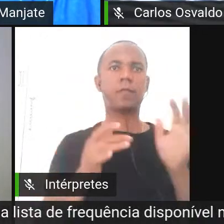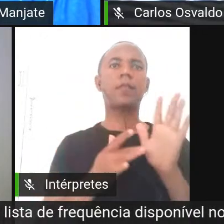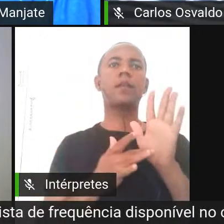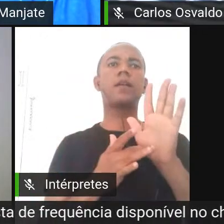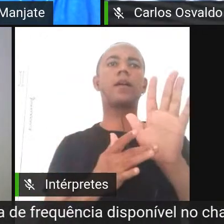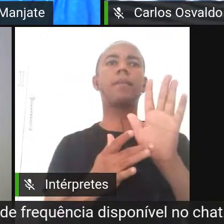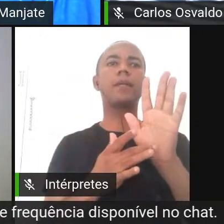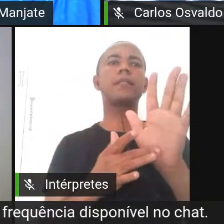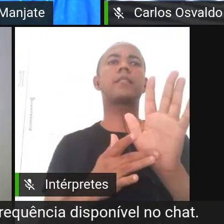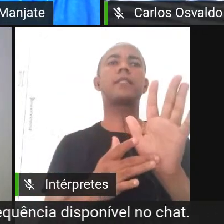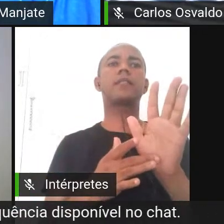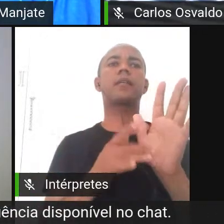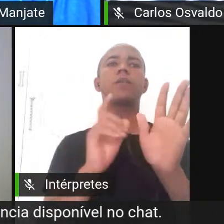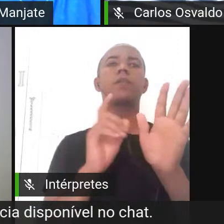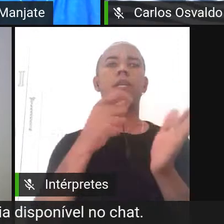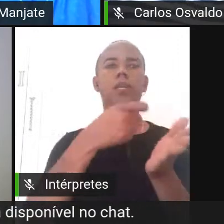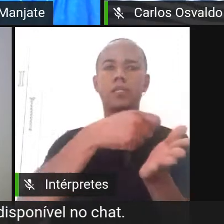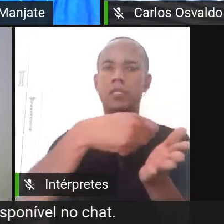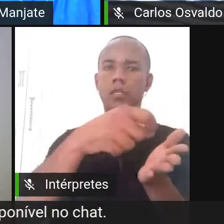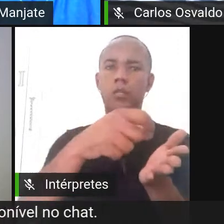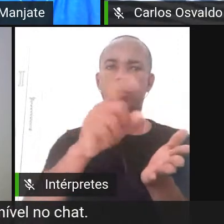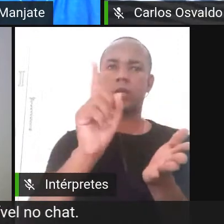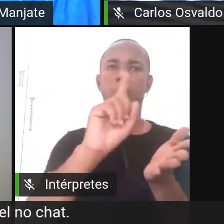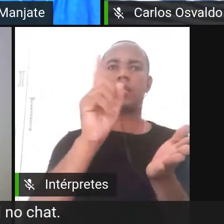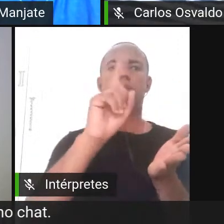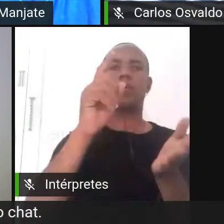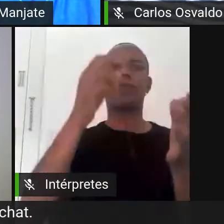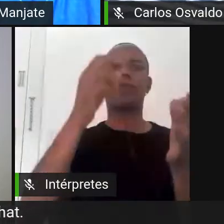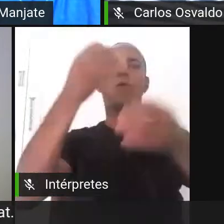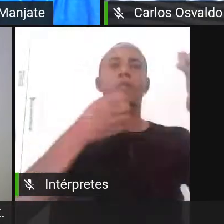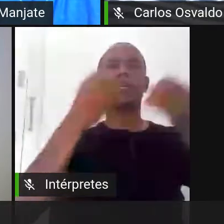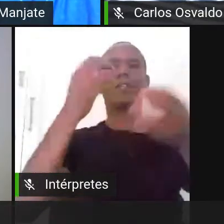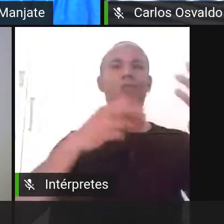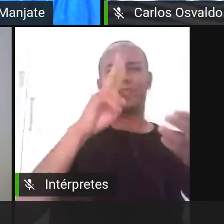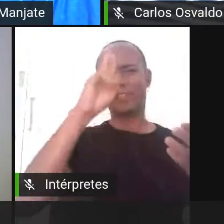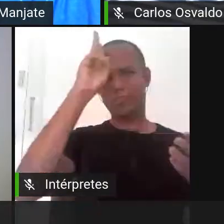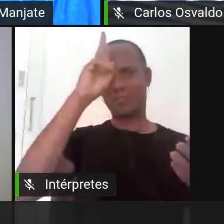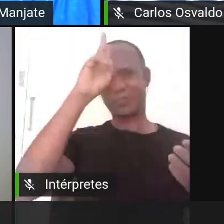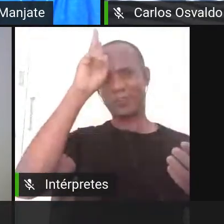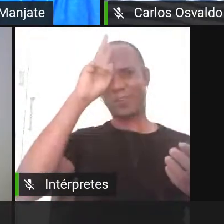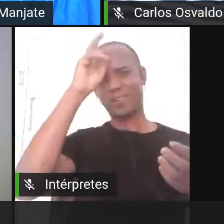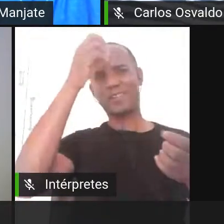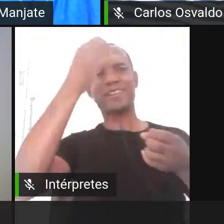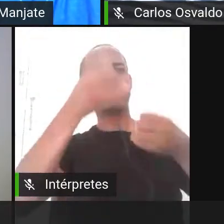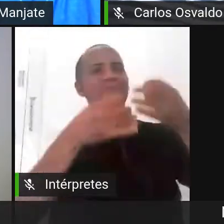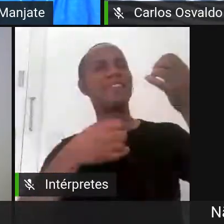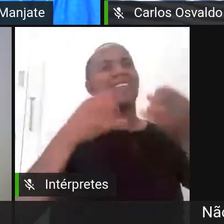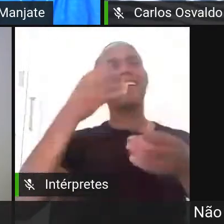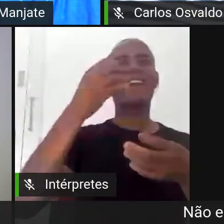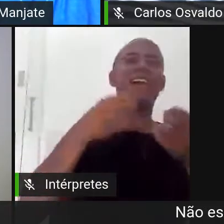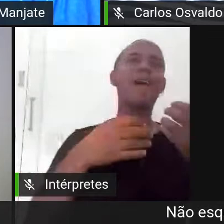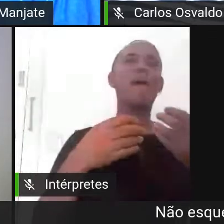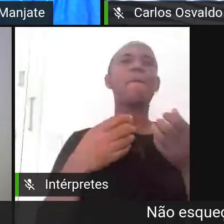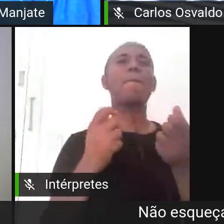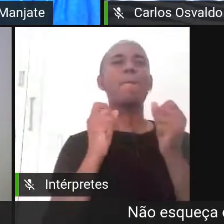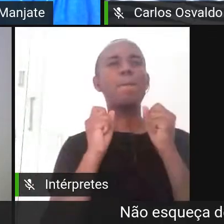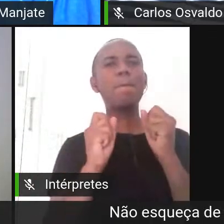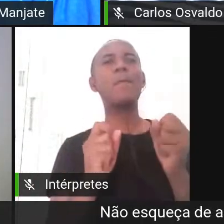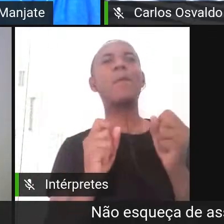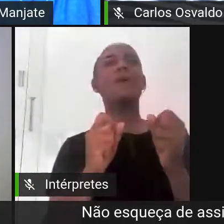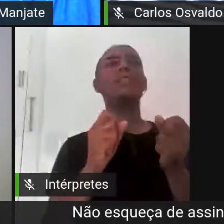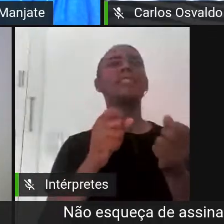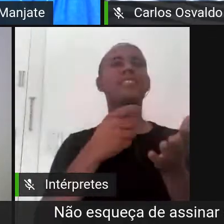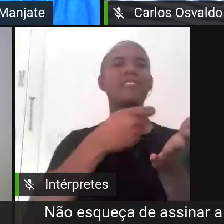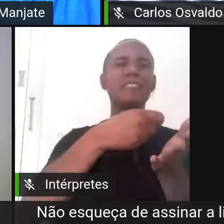O meu interesse é sempre contar histórias, que pode ou não ser através da escrita. E é por isso também que eu sempre digo que a minha escrita não é o livro que